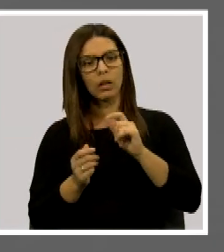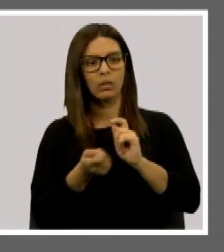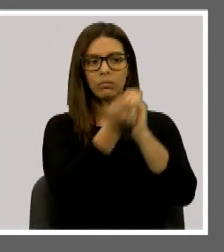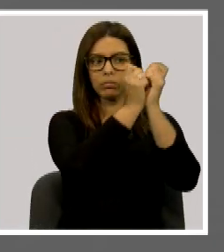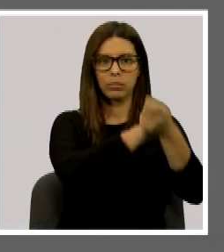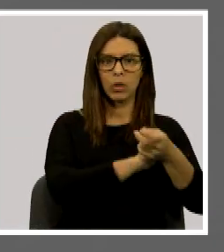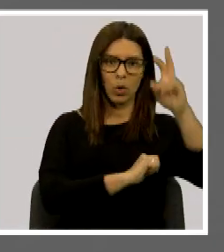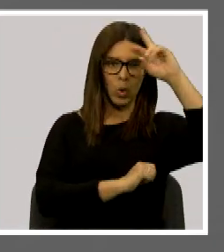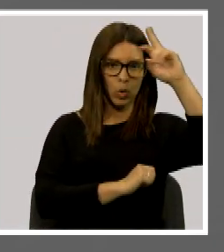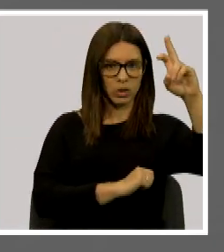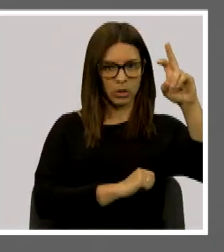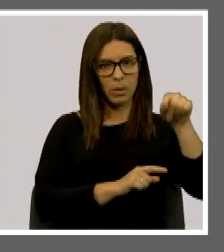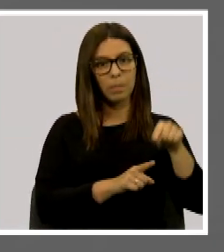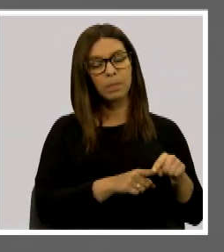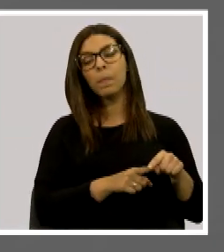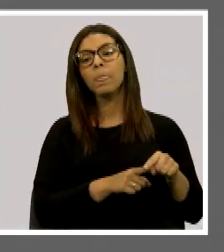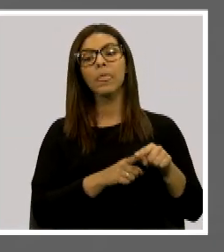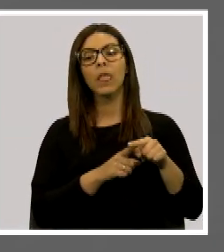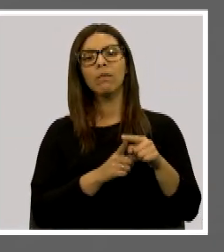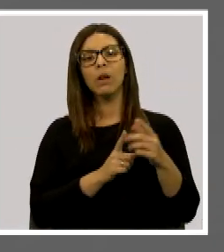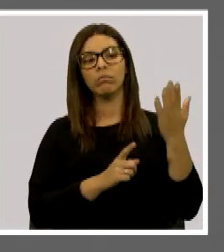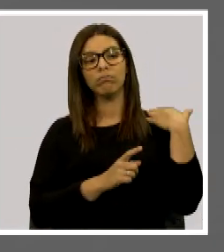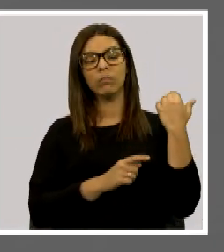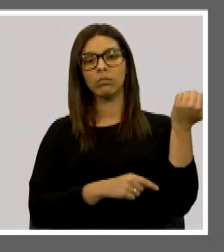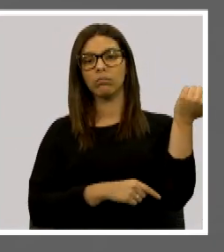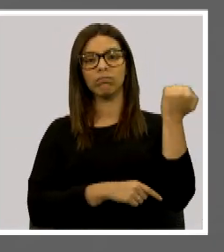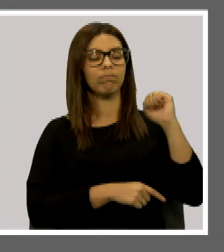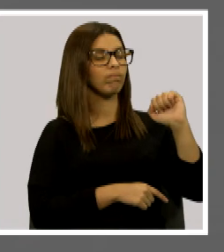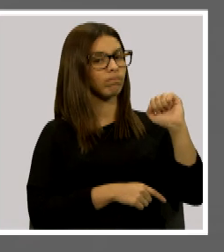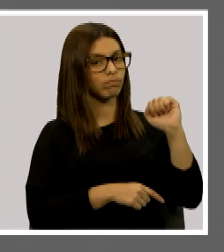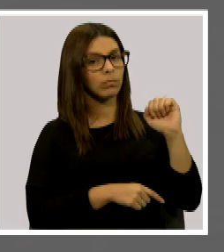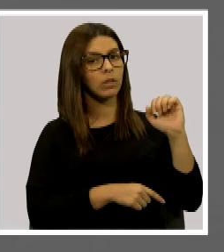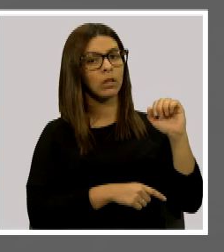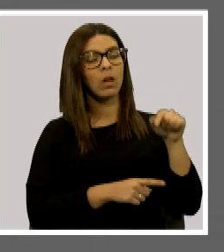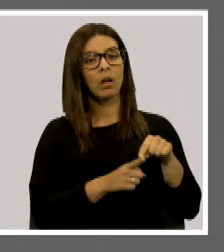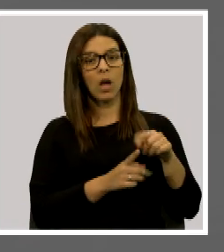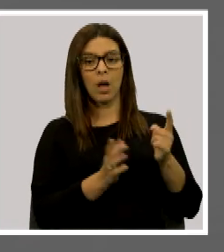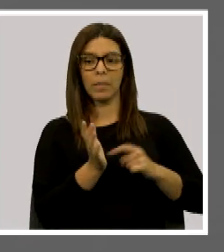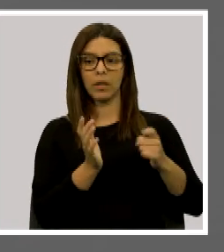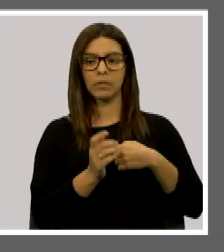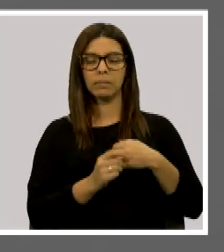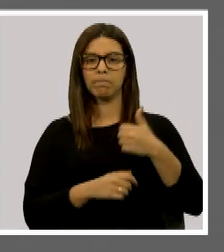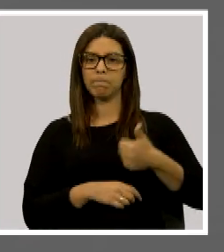espécie de dependência permanente de Cuba relativamente aos Estados Unidos.